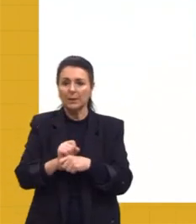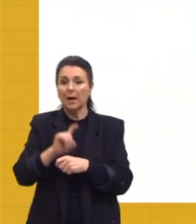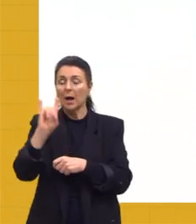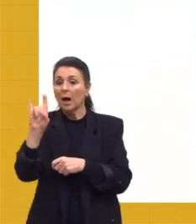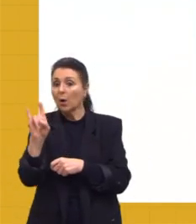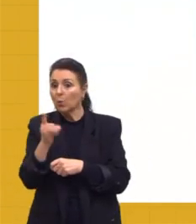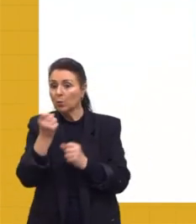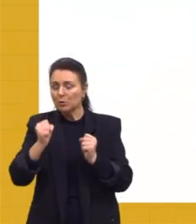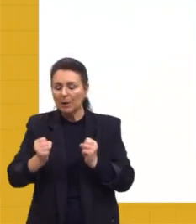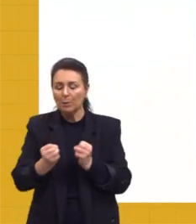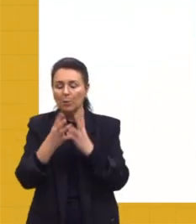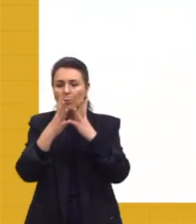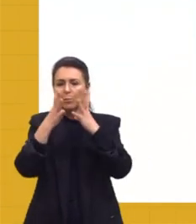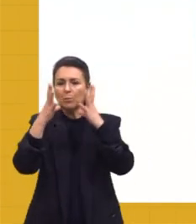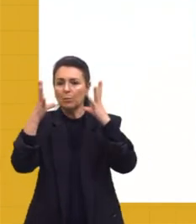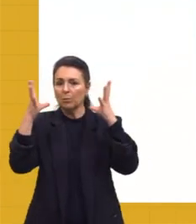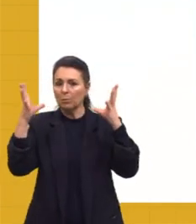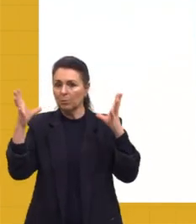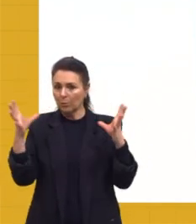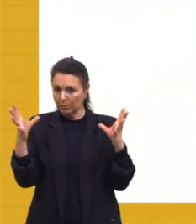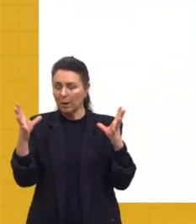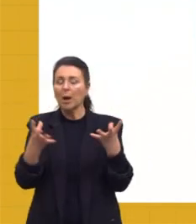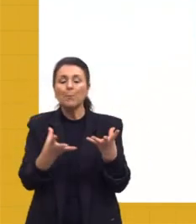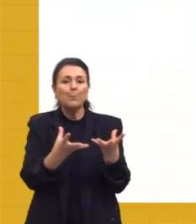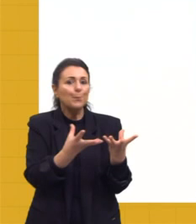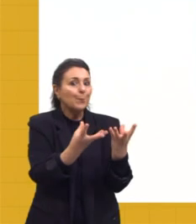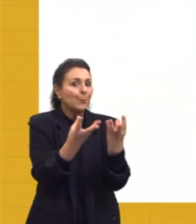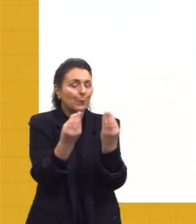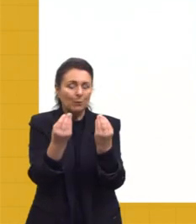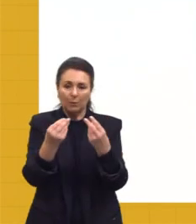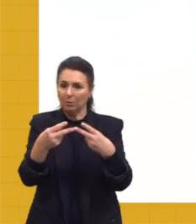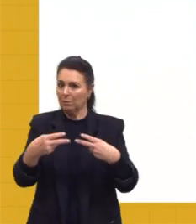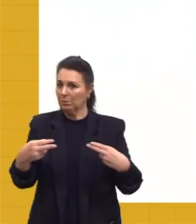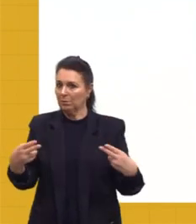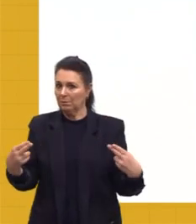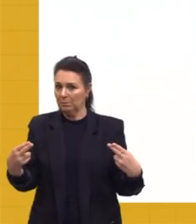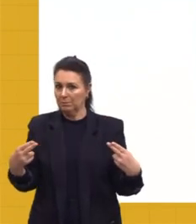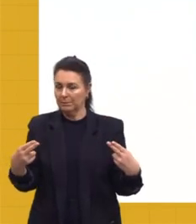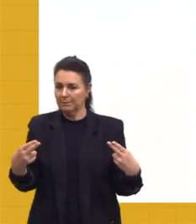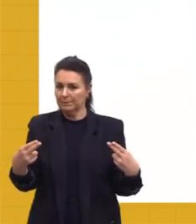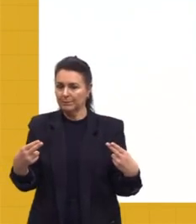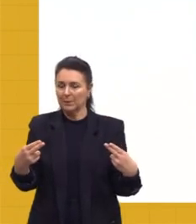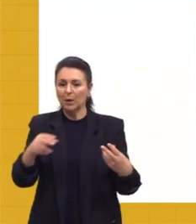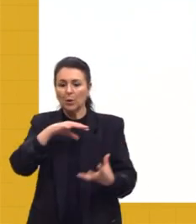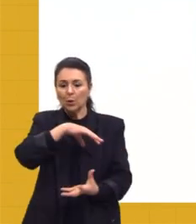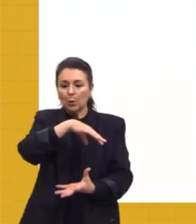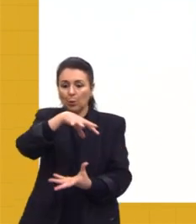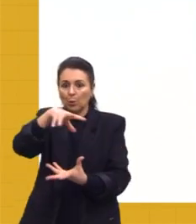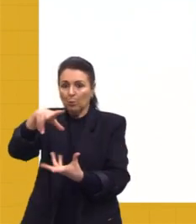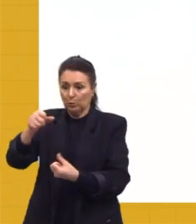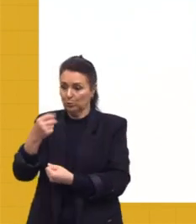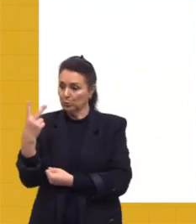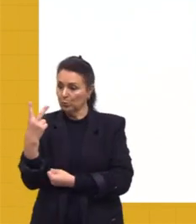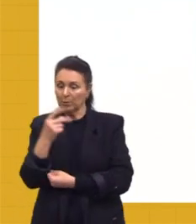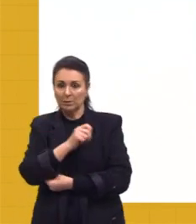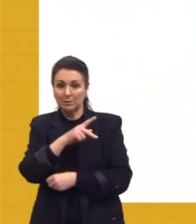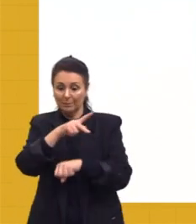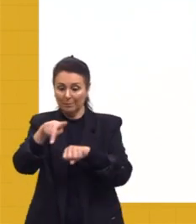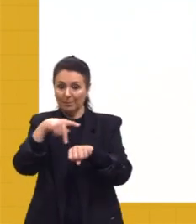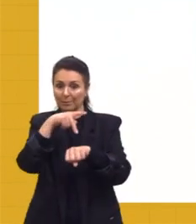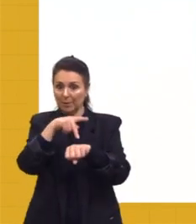última bomba mas tá até chegar a última bomba é muita coisa para vocês terem uma ideia o mundo inteiro essas duas potências